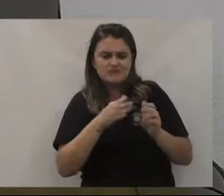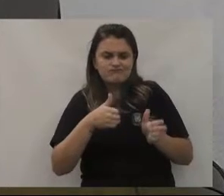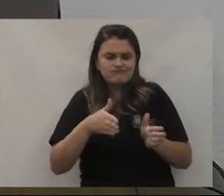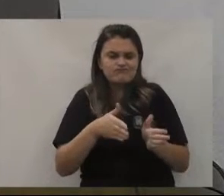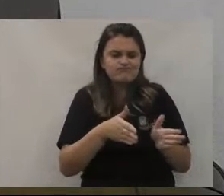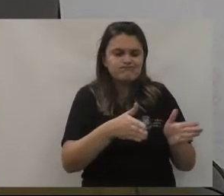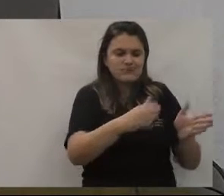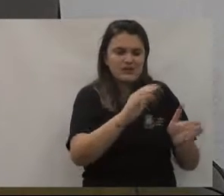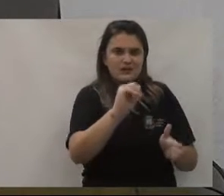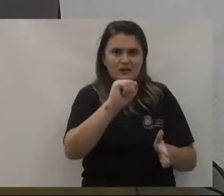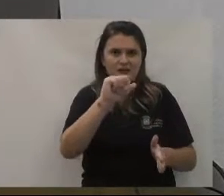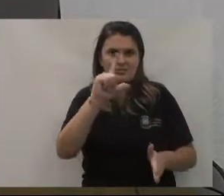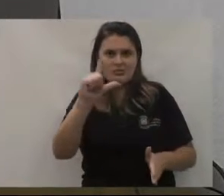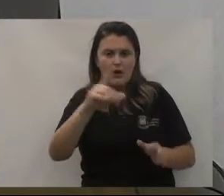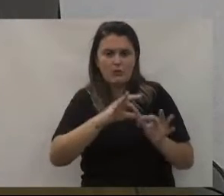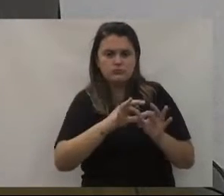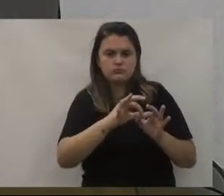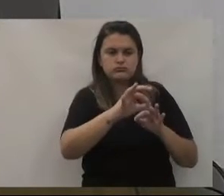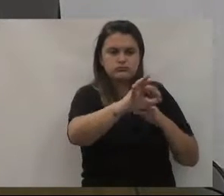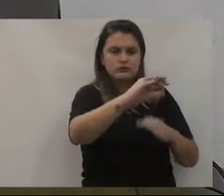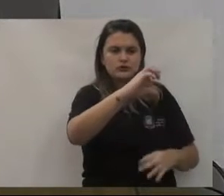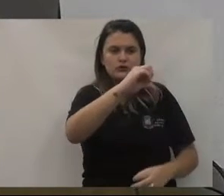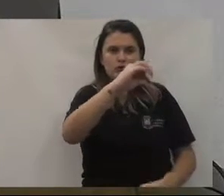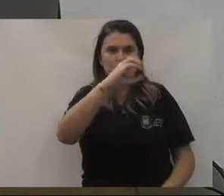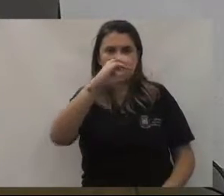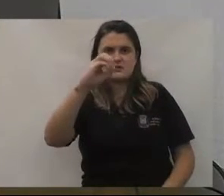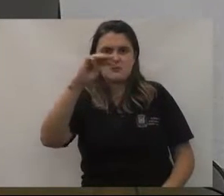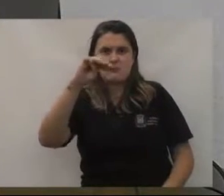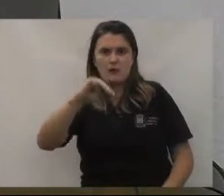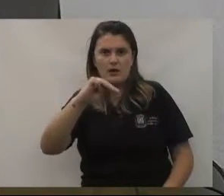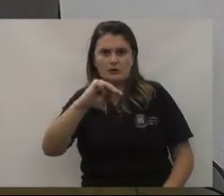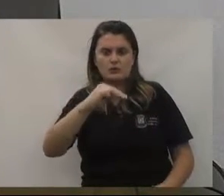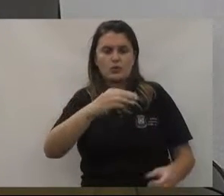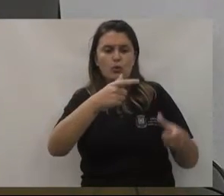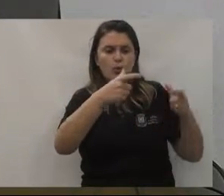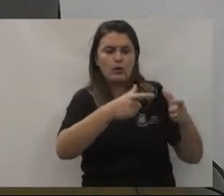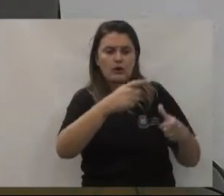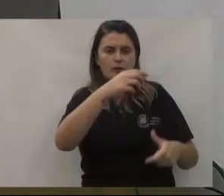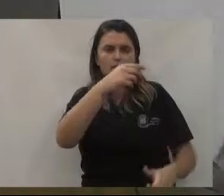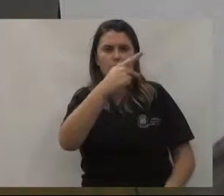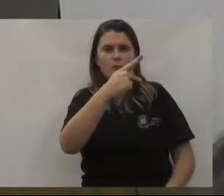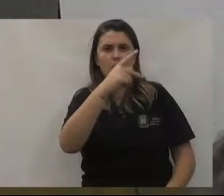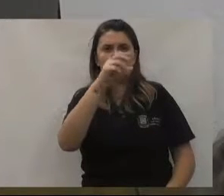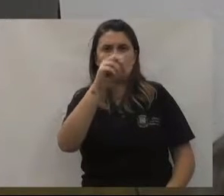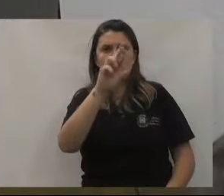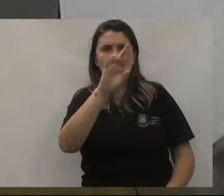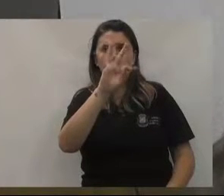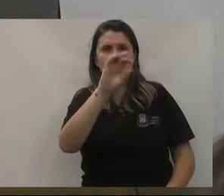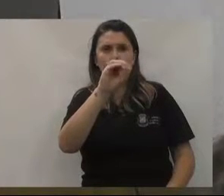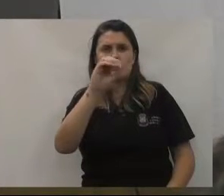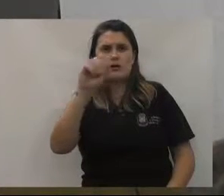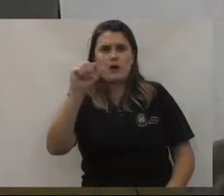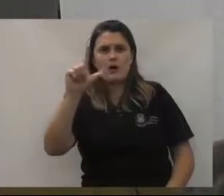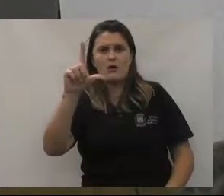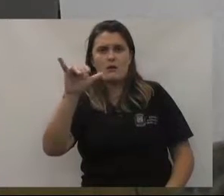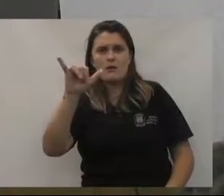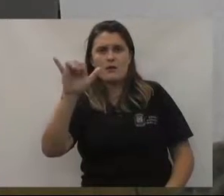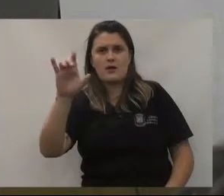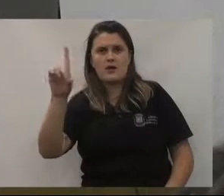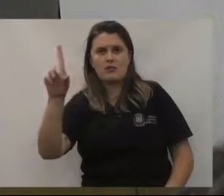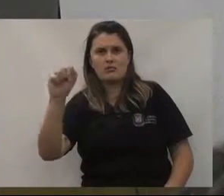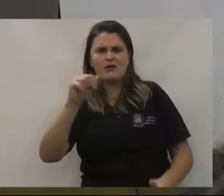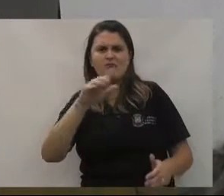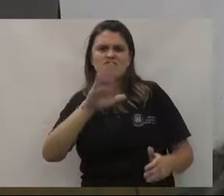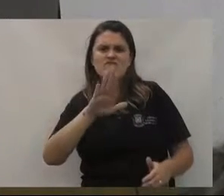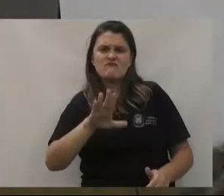na área de Porto Almeida vai ter um custo evidente, mas um custo viável e muito mais econômico do que